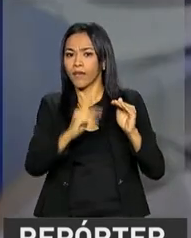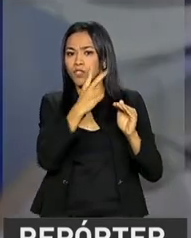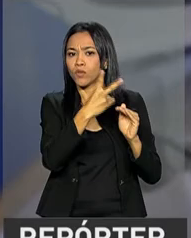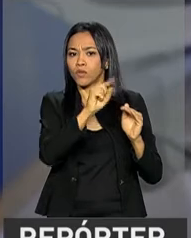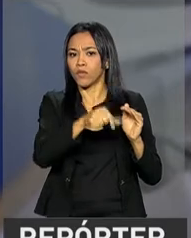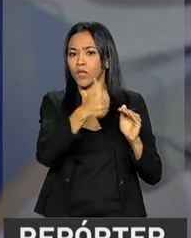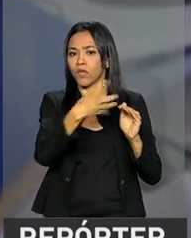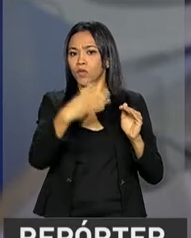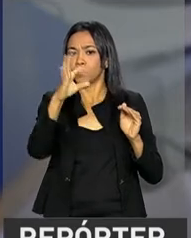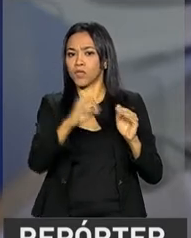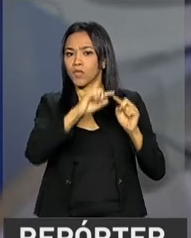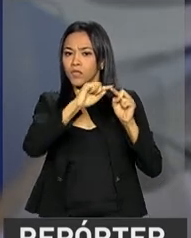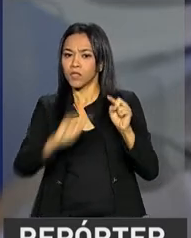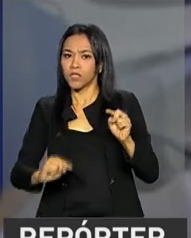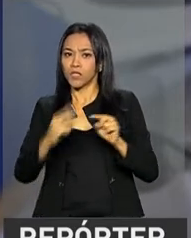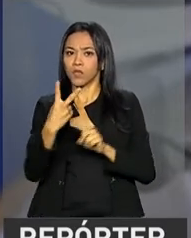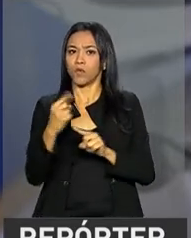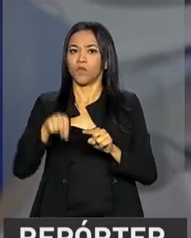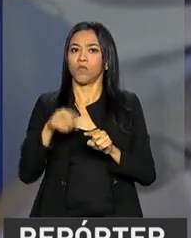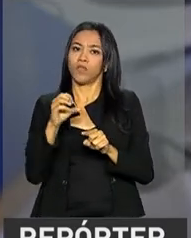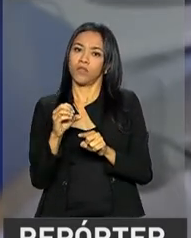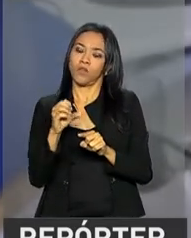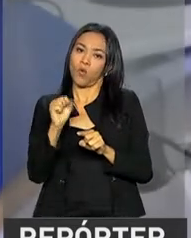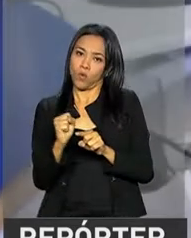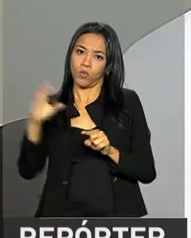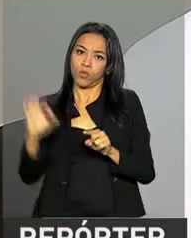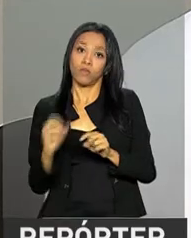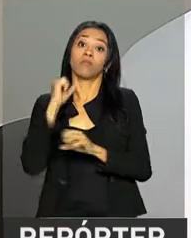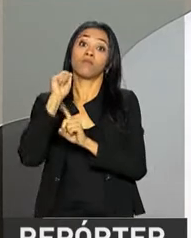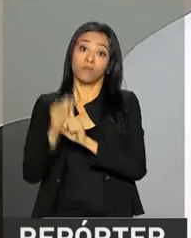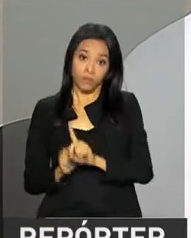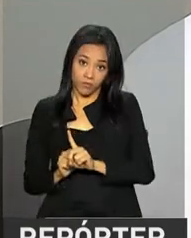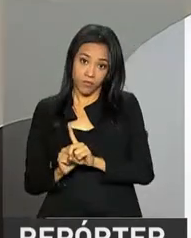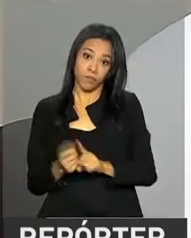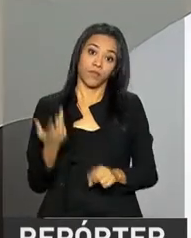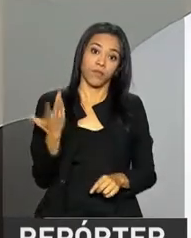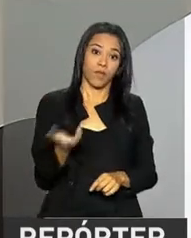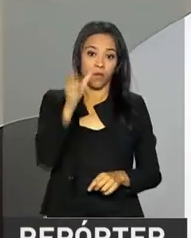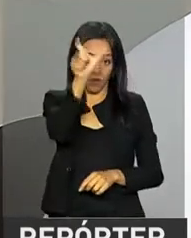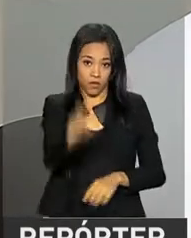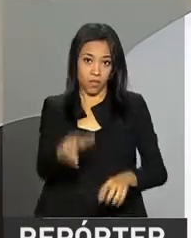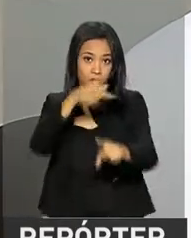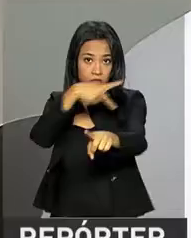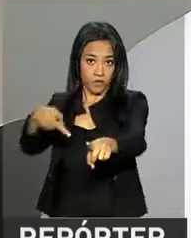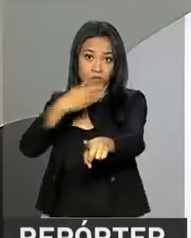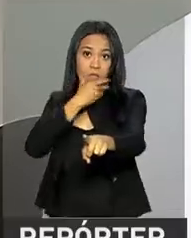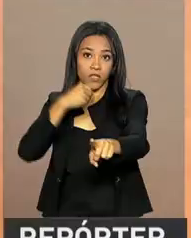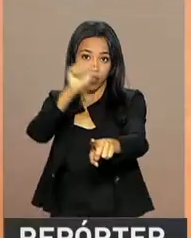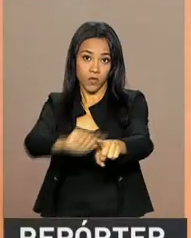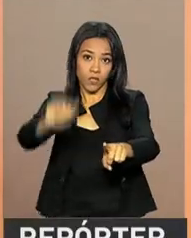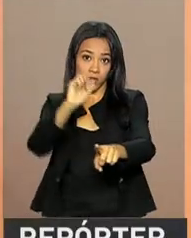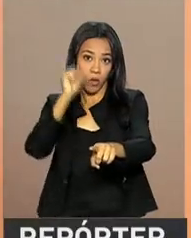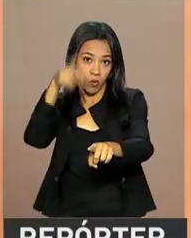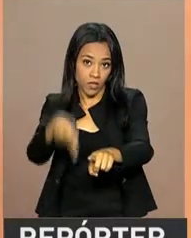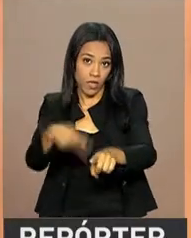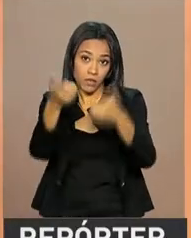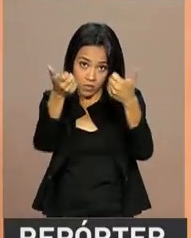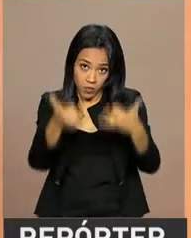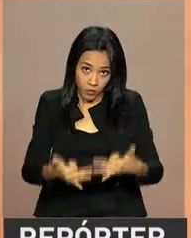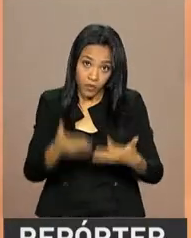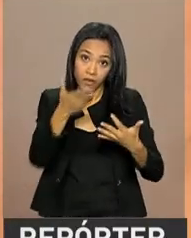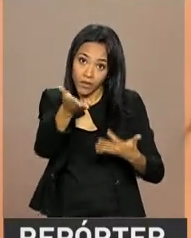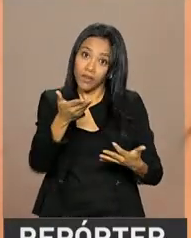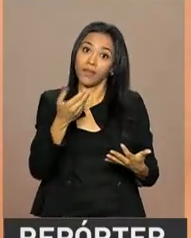para 2,08 por cento ao mês o presidente dessa associação de aposentados diz que a medida